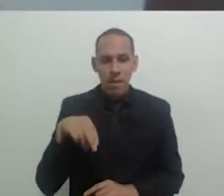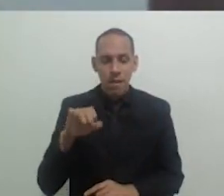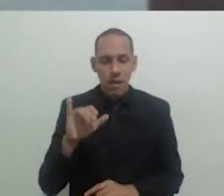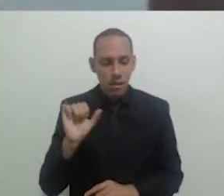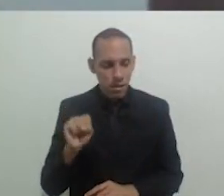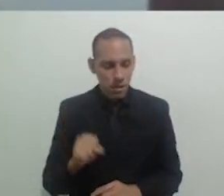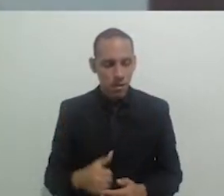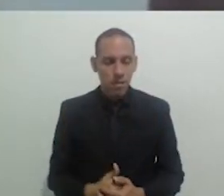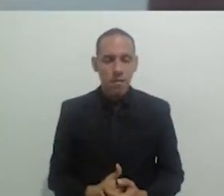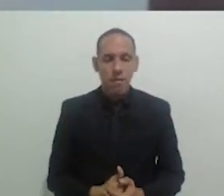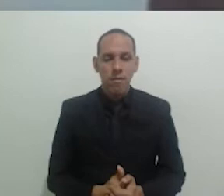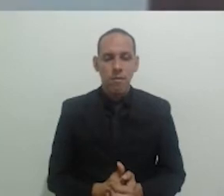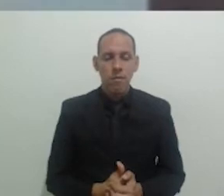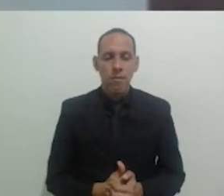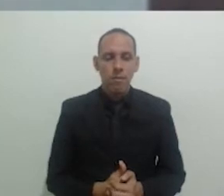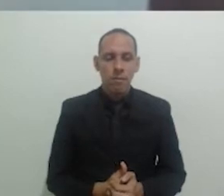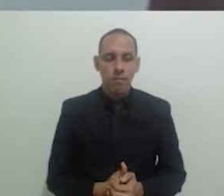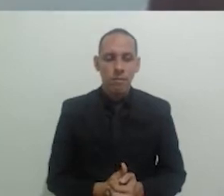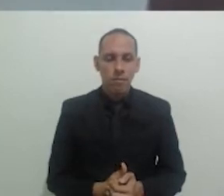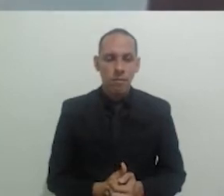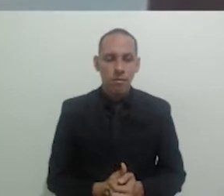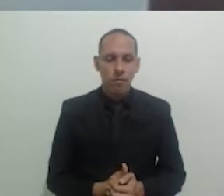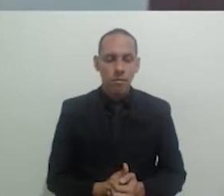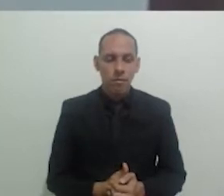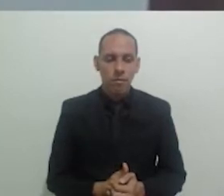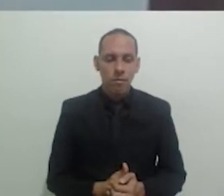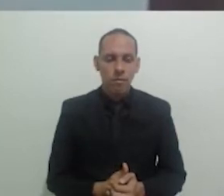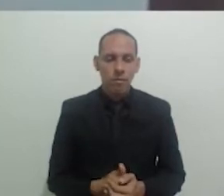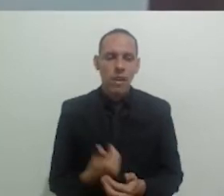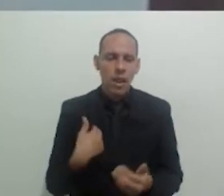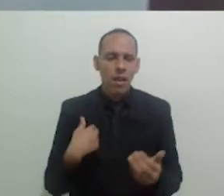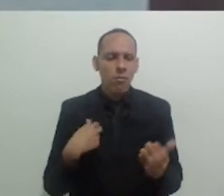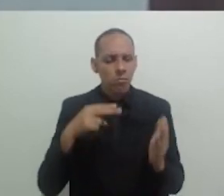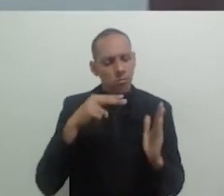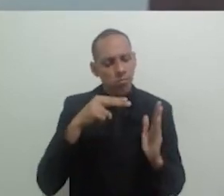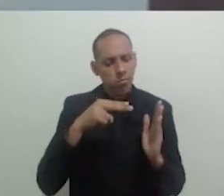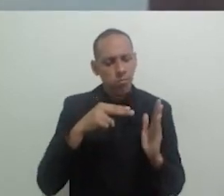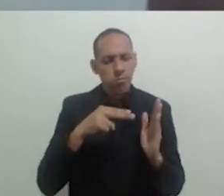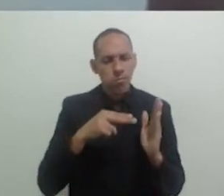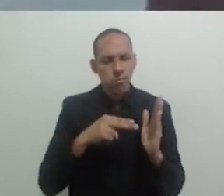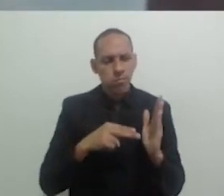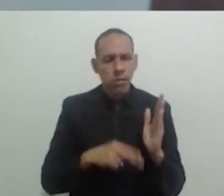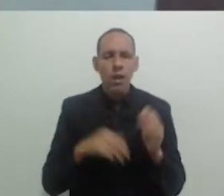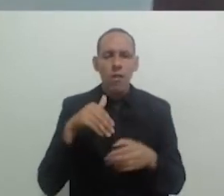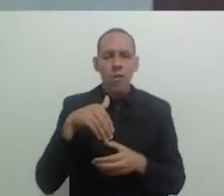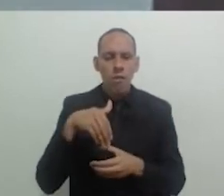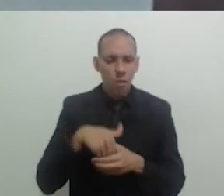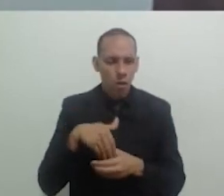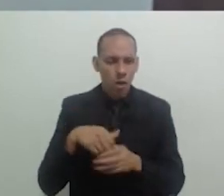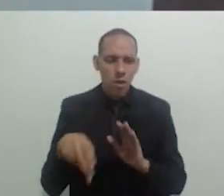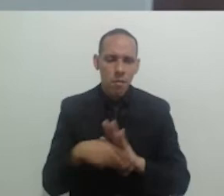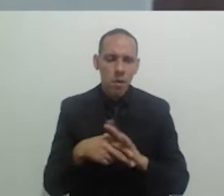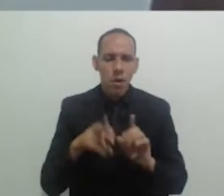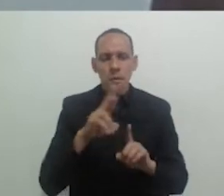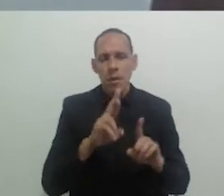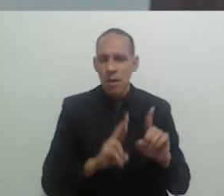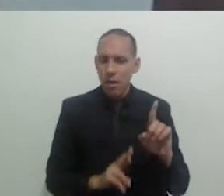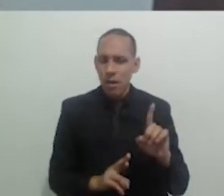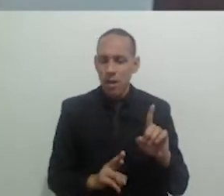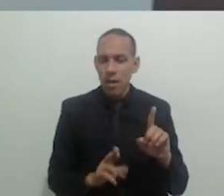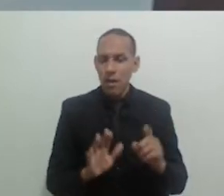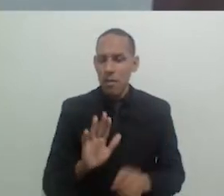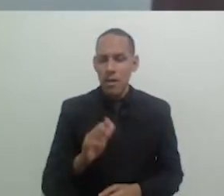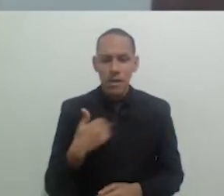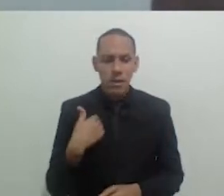nada obstante tenha feito a leitura do voto do relator, mas eu gostaria